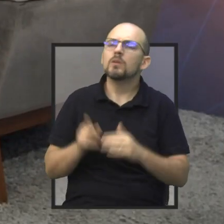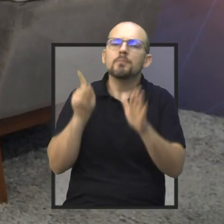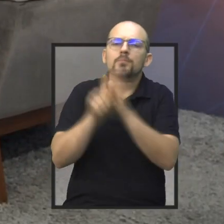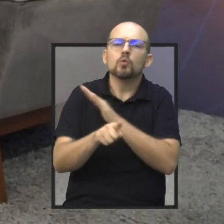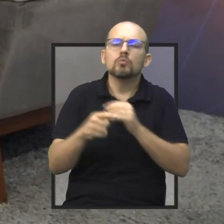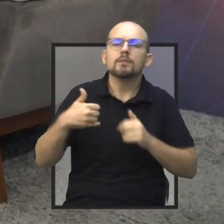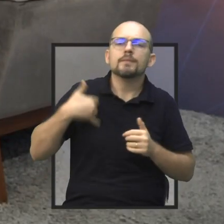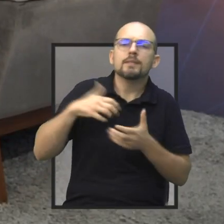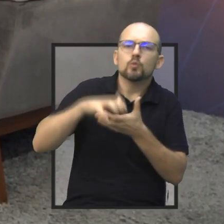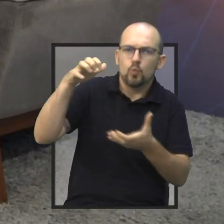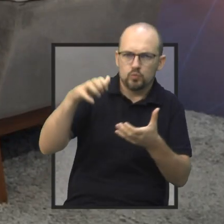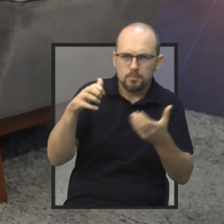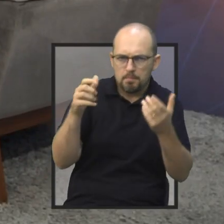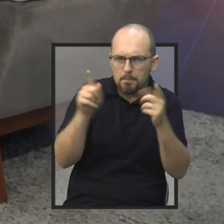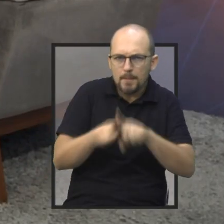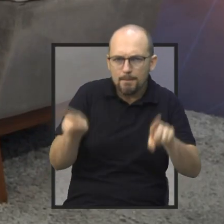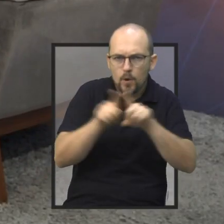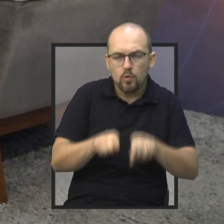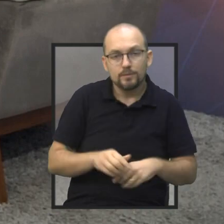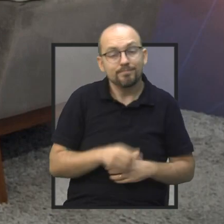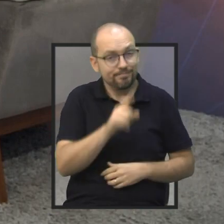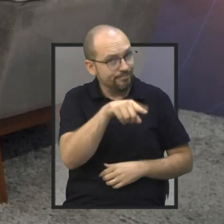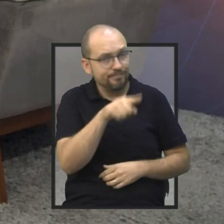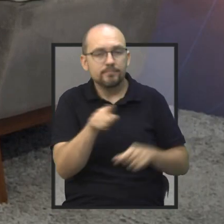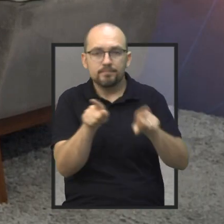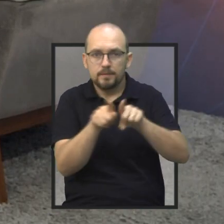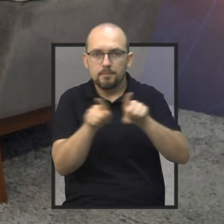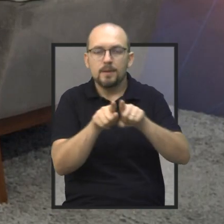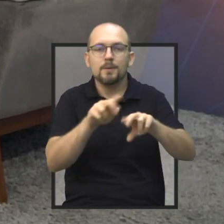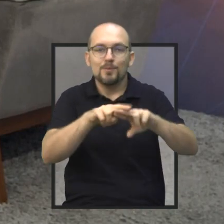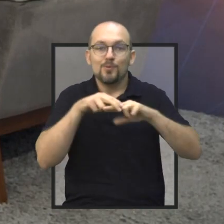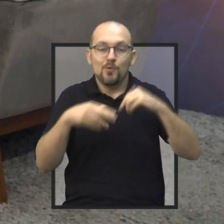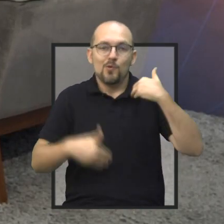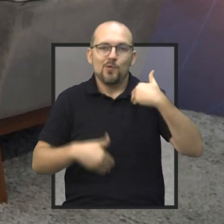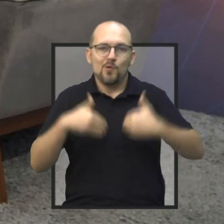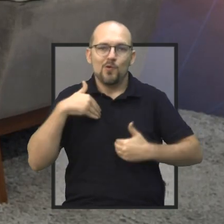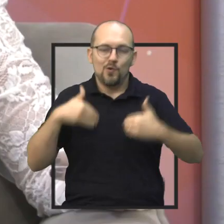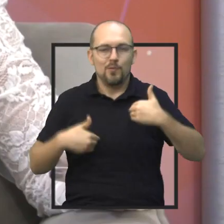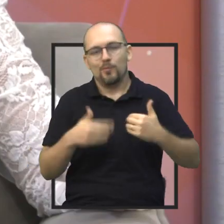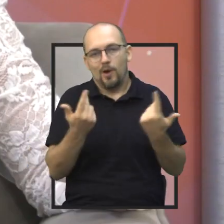que eles também sofrem mais nessa época? Da imunossenescência, né? Então, assim como